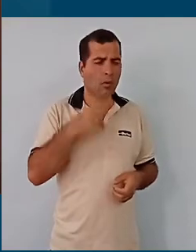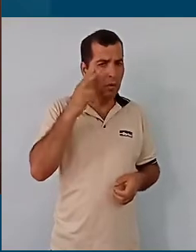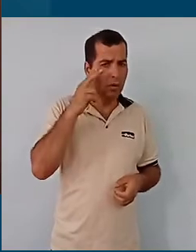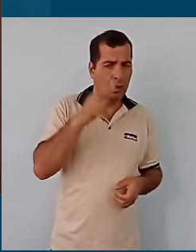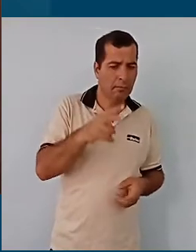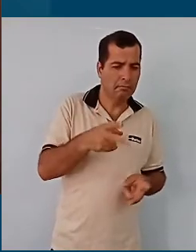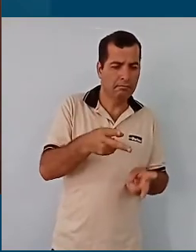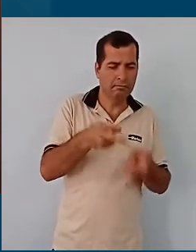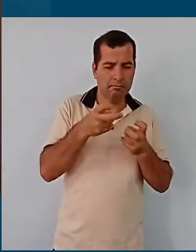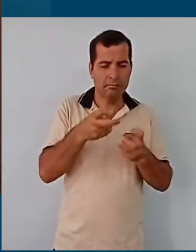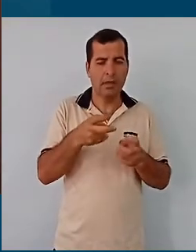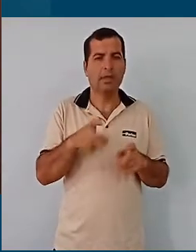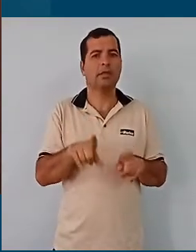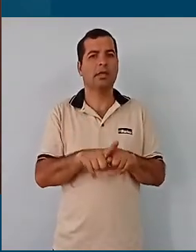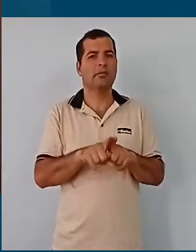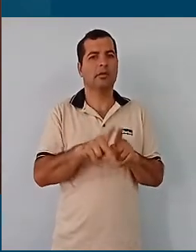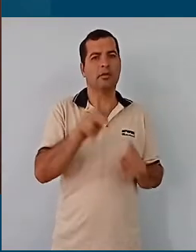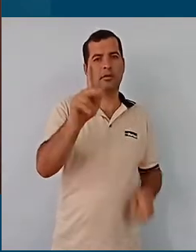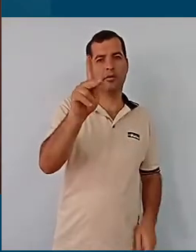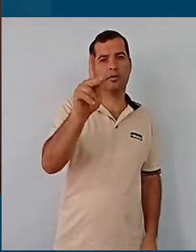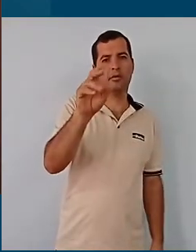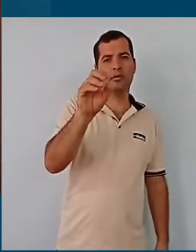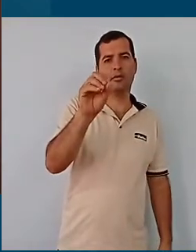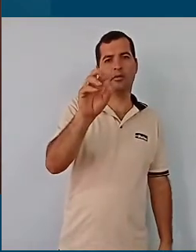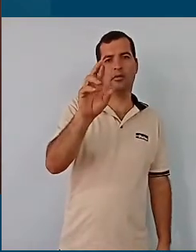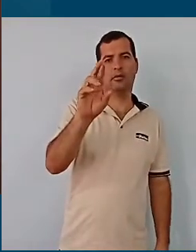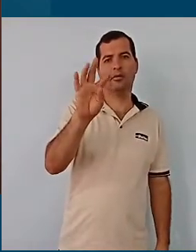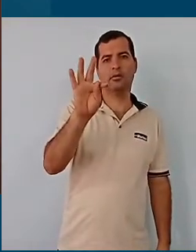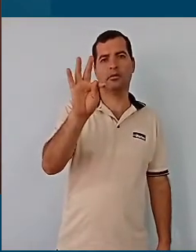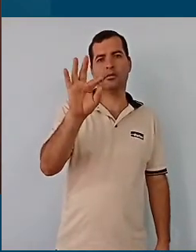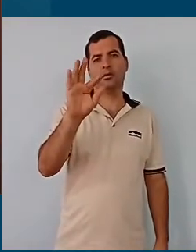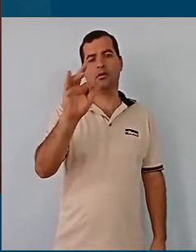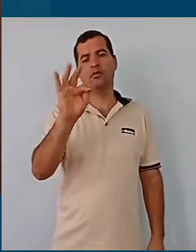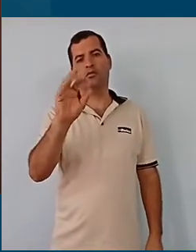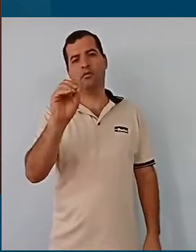dos portfólios, né? Como uma forma, eu digo, portfólio é uma